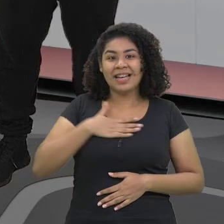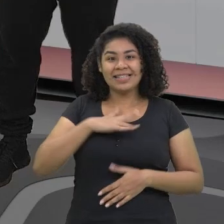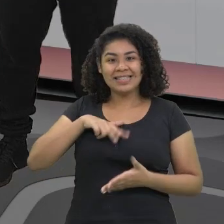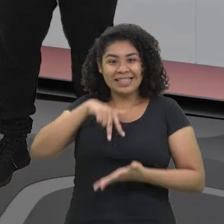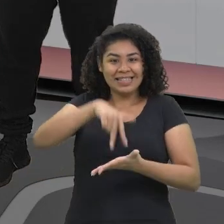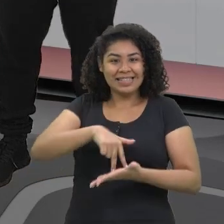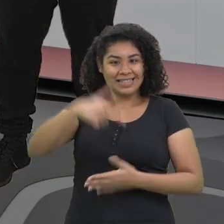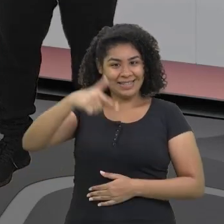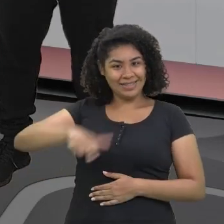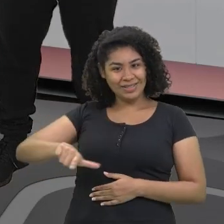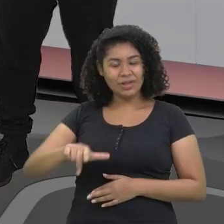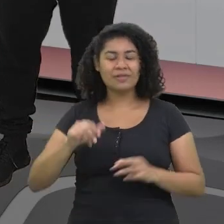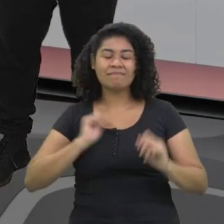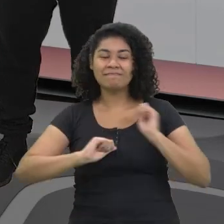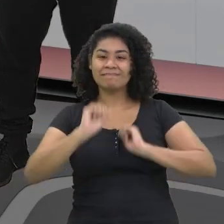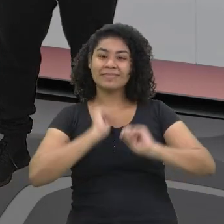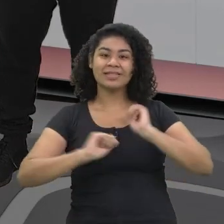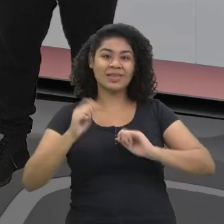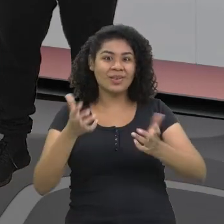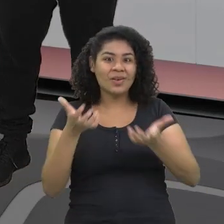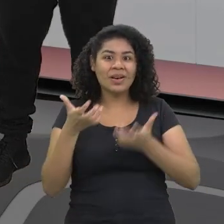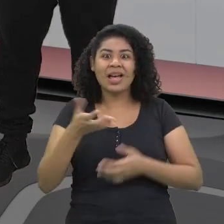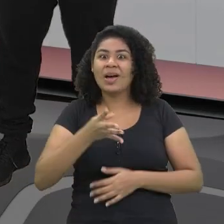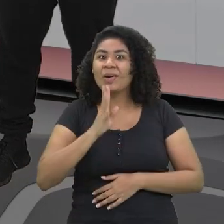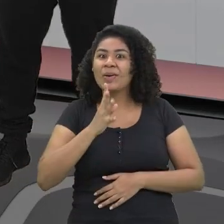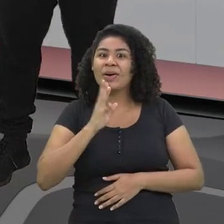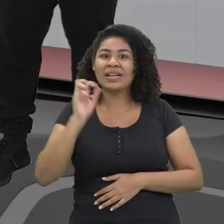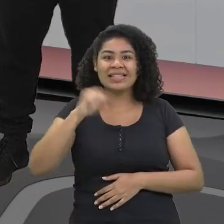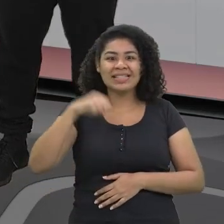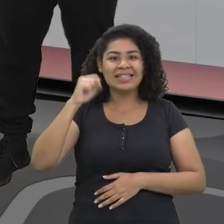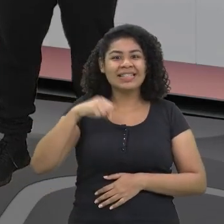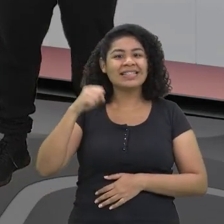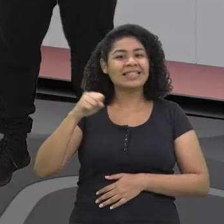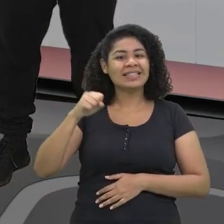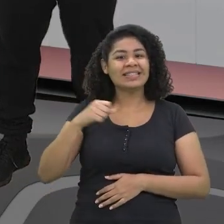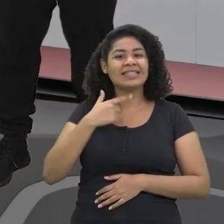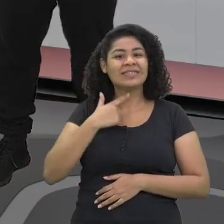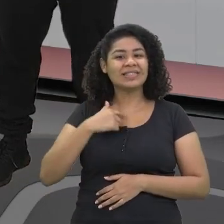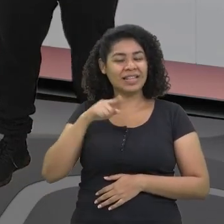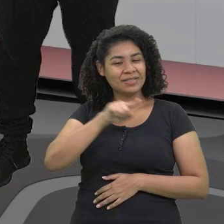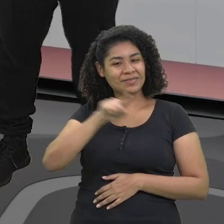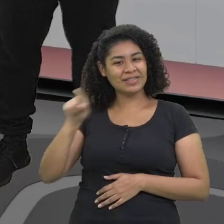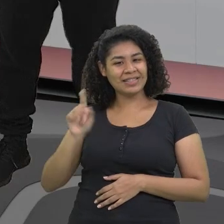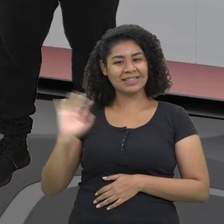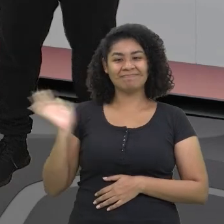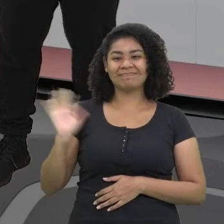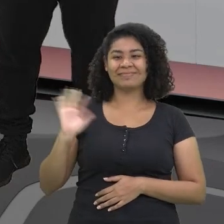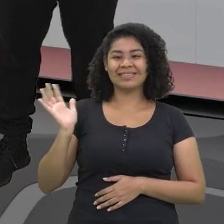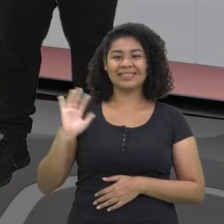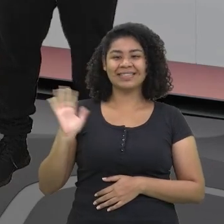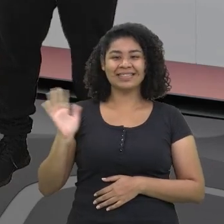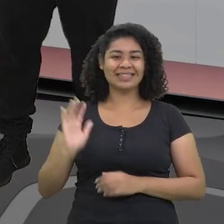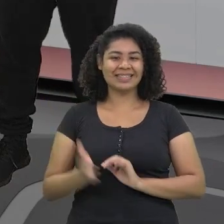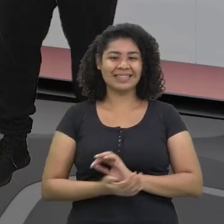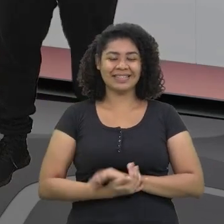estou ansiosa para que eu quero também conhecer aí o gosto literário de vocês até amanhã, tá bom? Até amanhã,